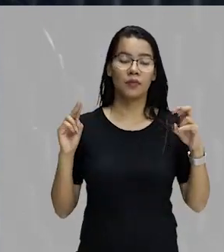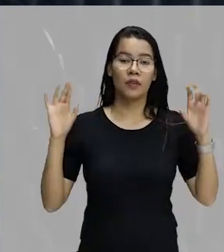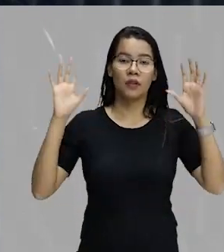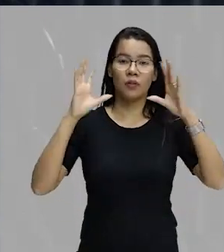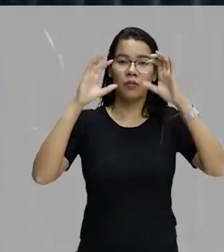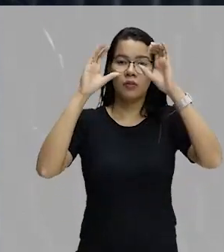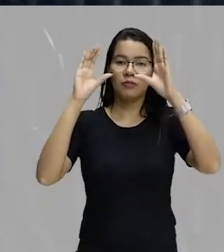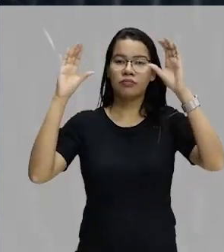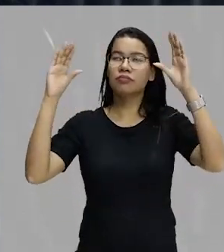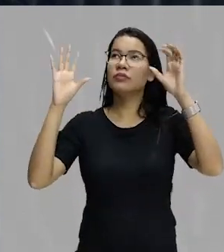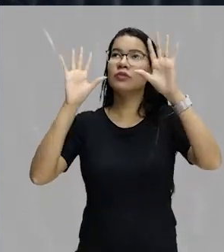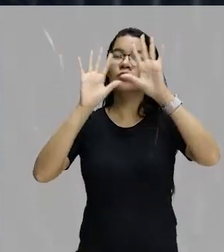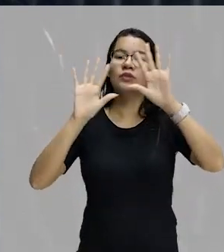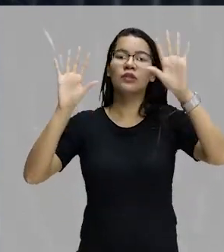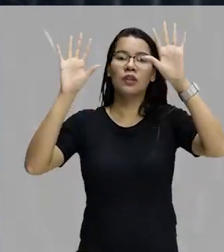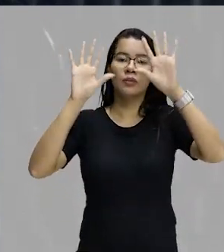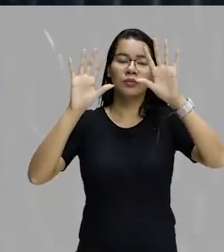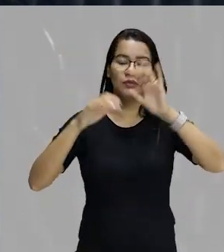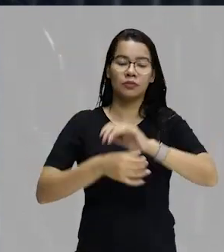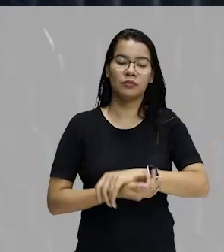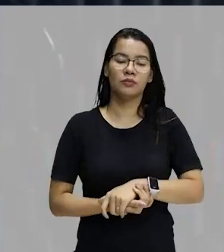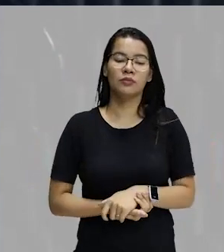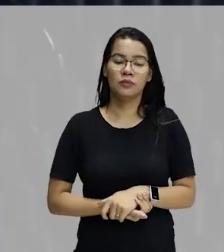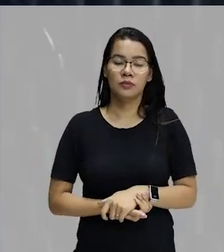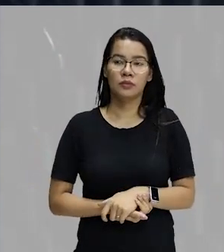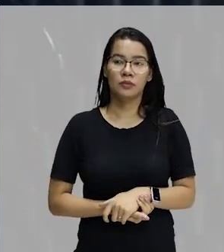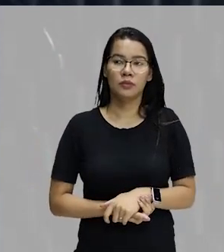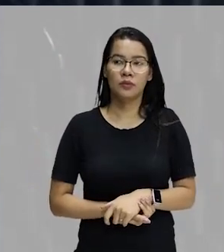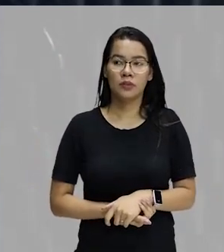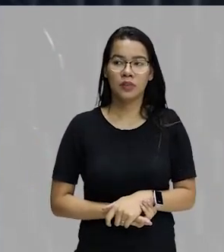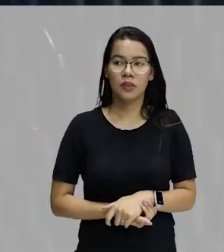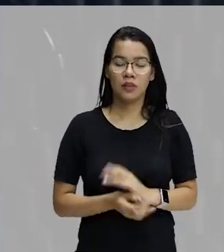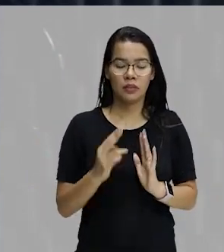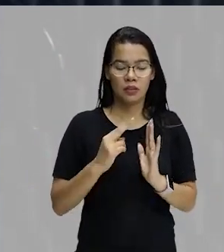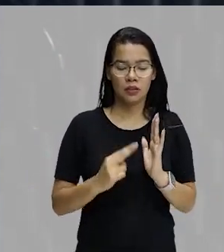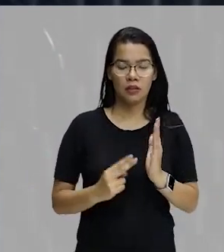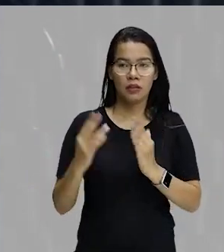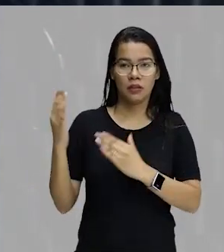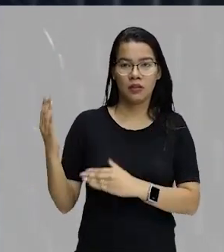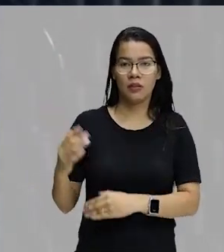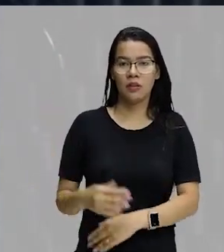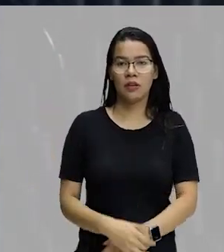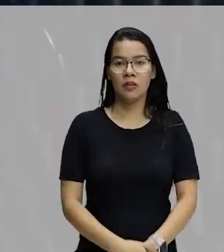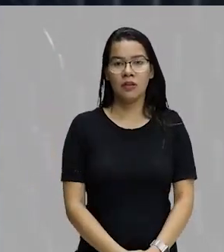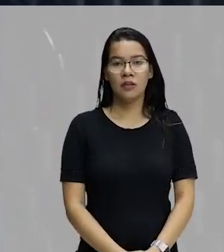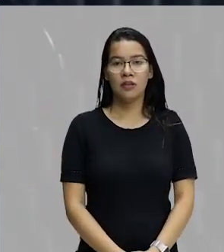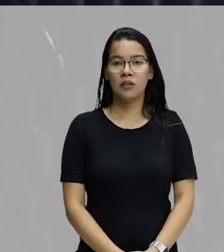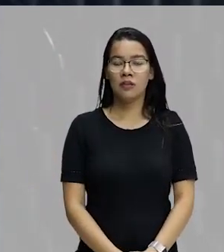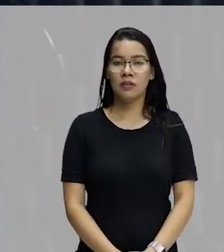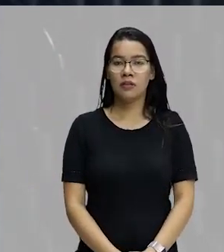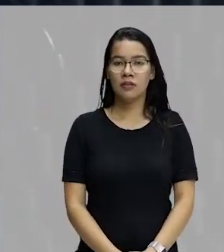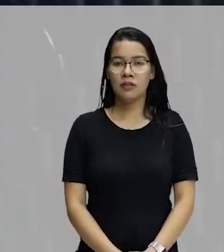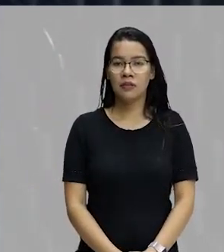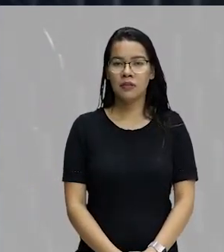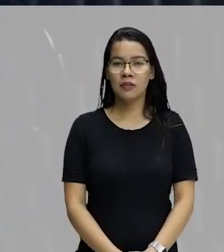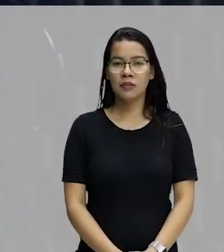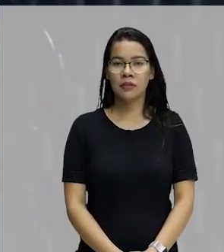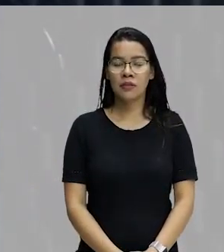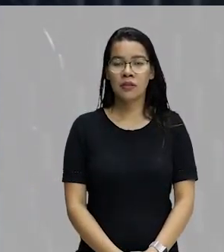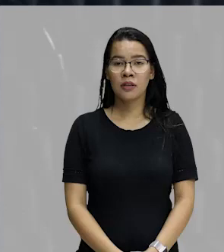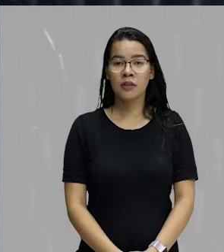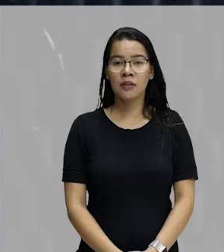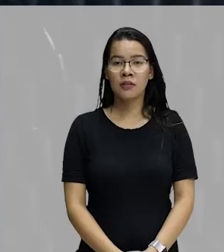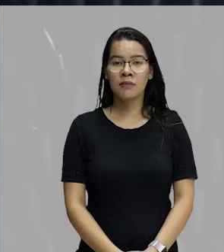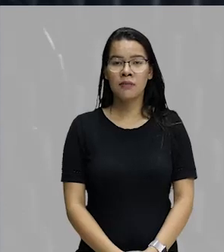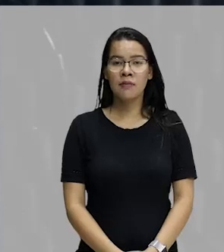temporal. When did he leave? Quando ele partiu? Fazendo uma construção, uma pergunta, querendo